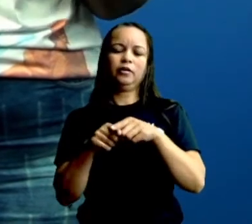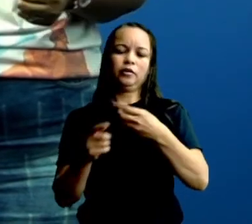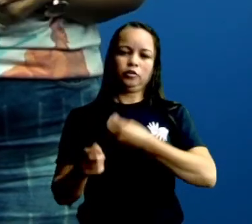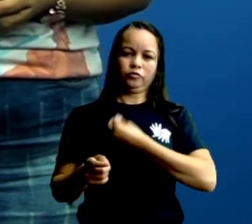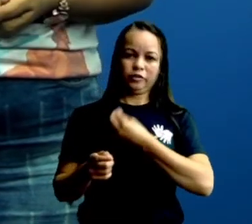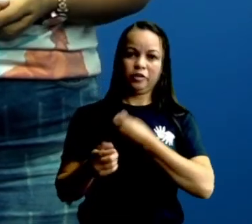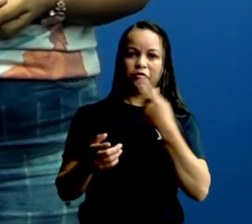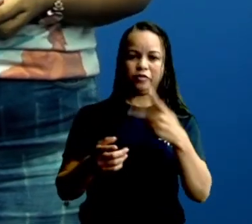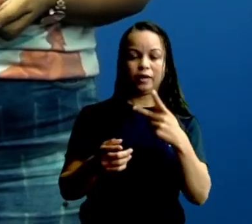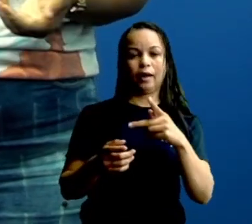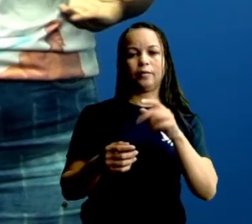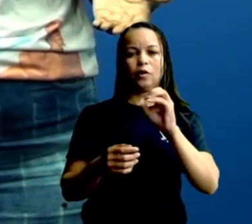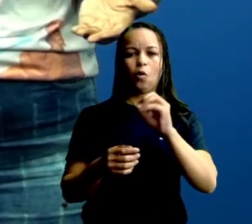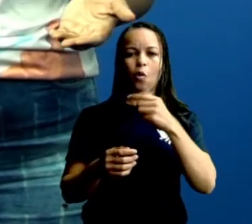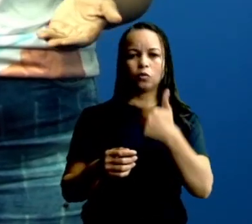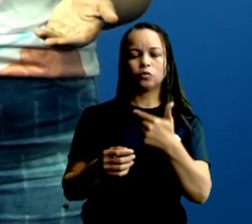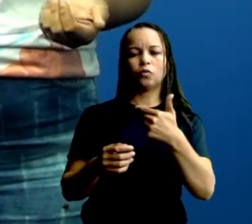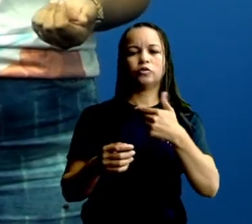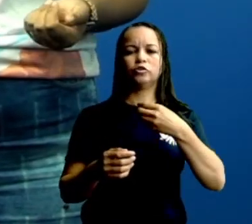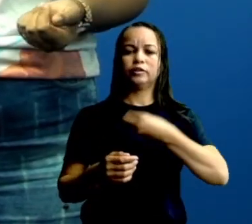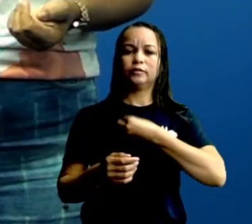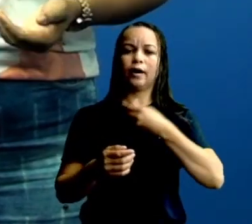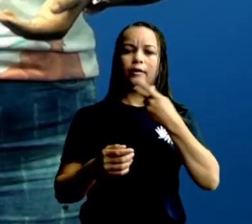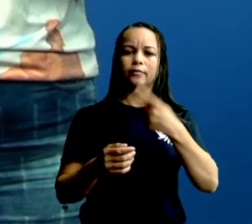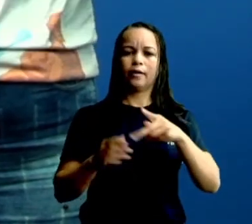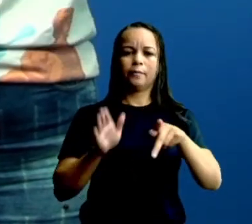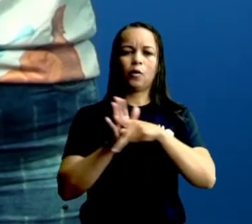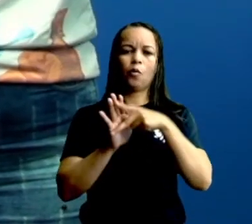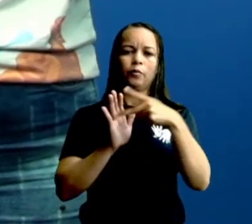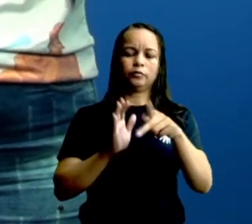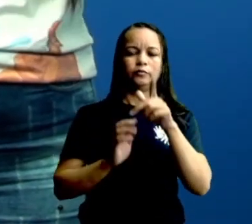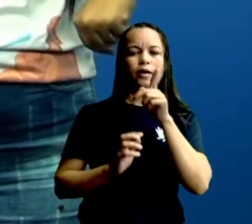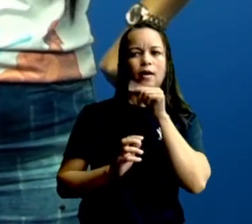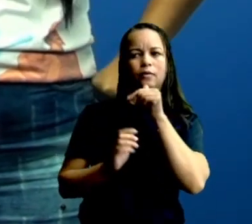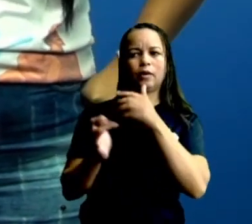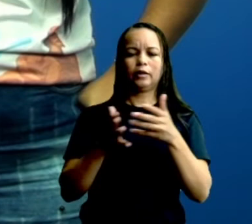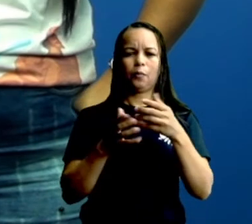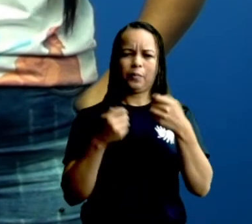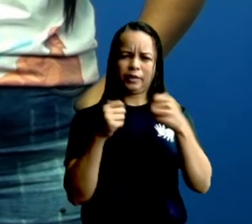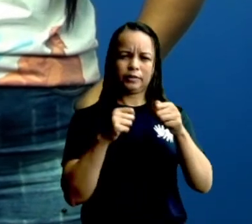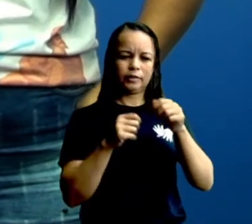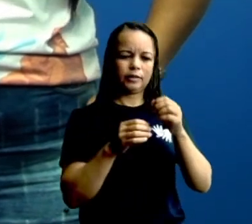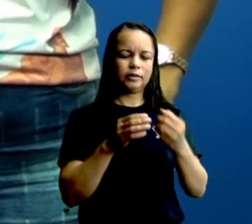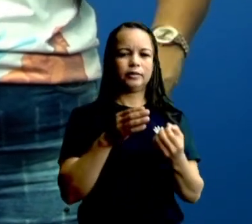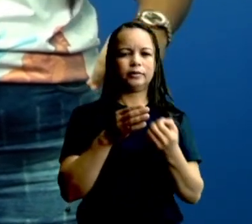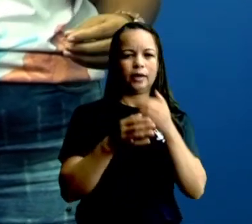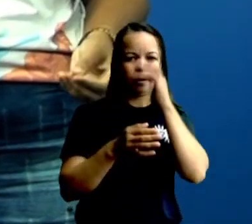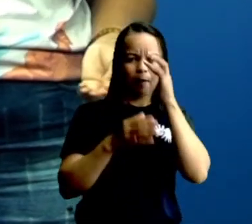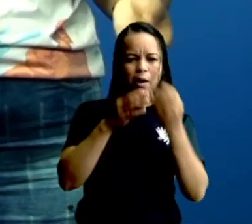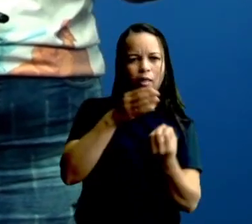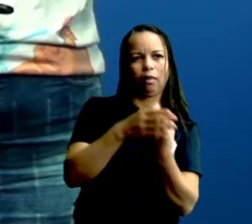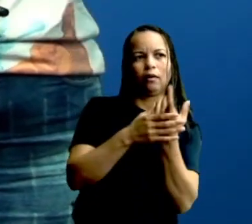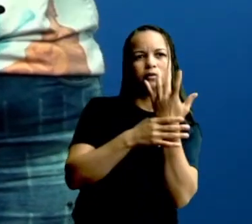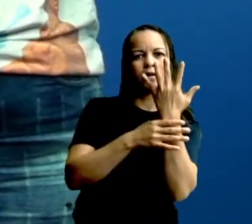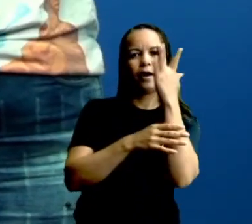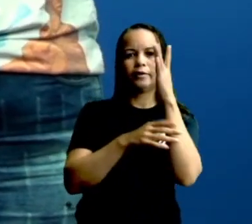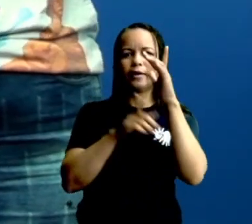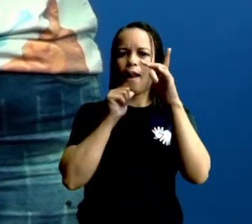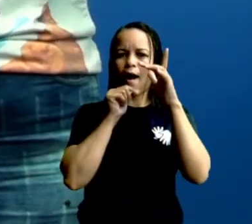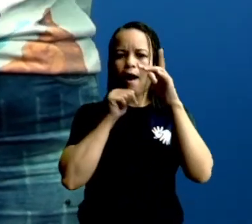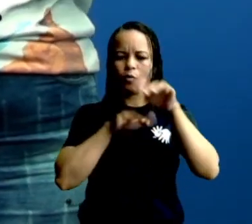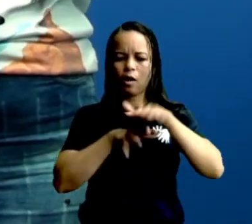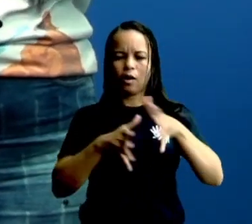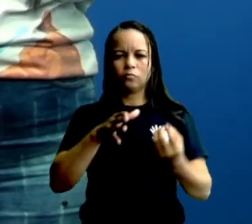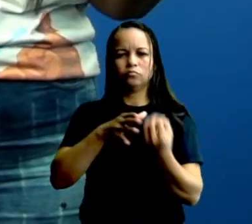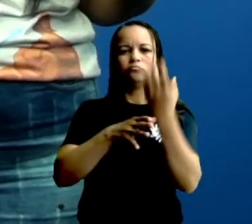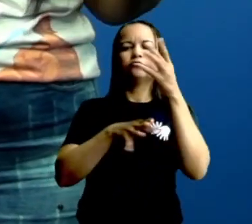água. Interessante, né, gente? Elas não precisam, por exemplo, sair para respirar. Imagina, a plantinha ter que sair da água